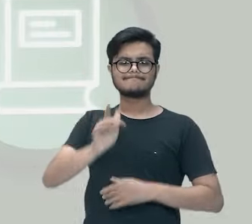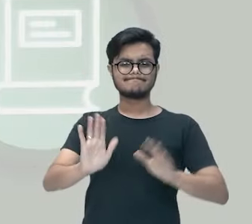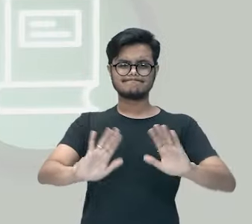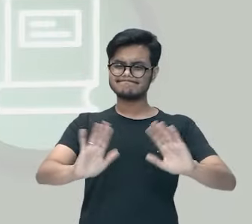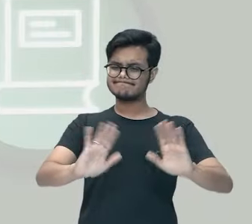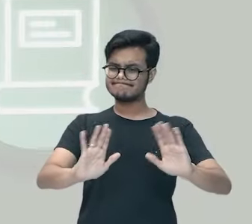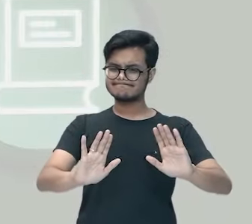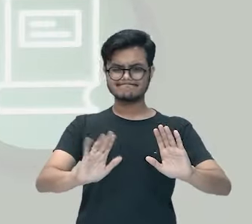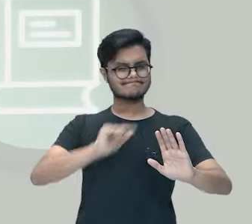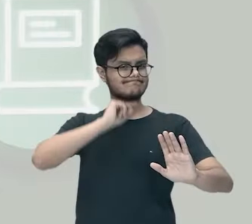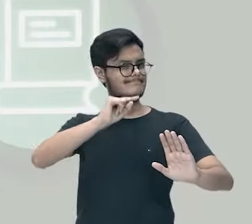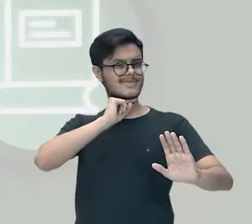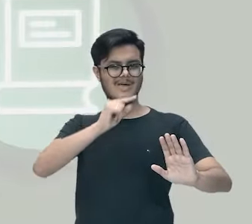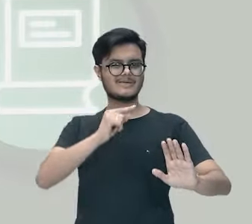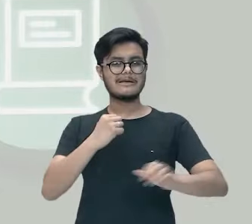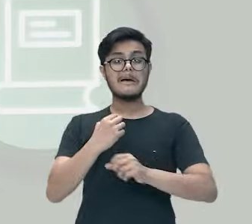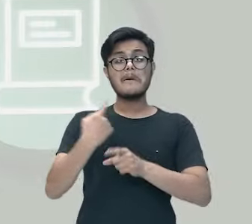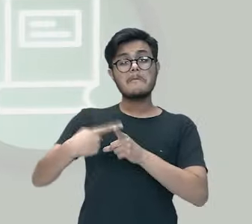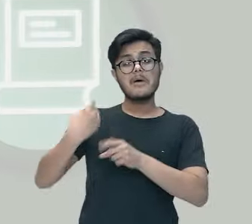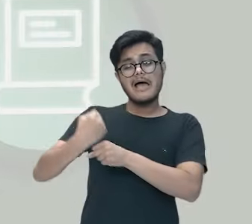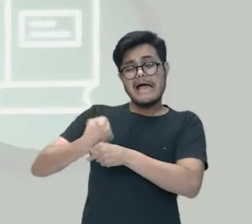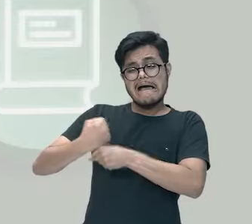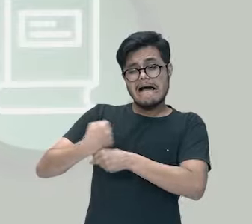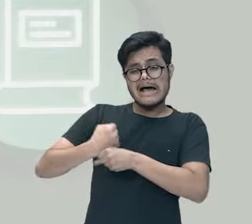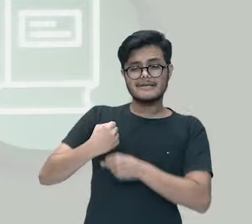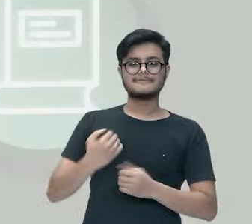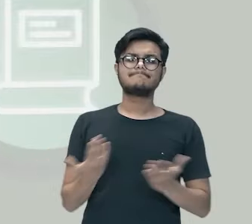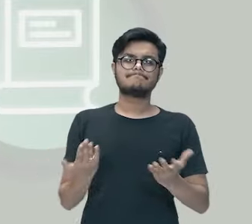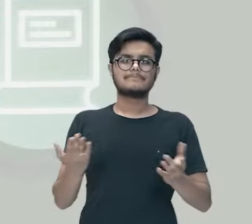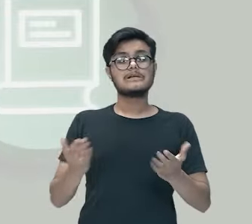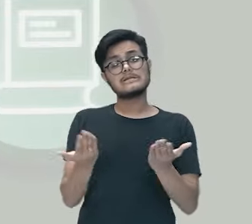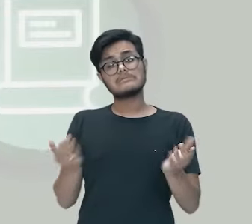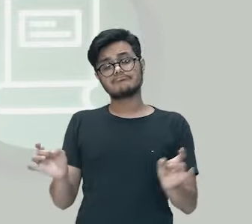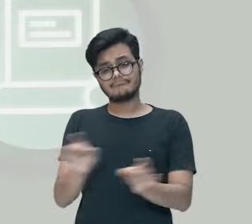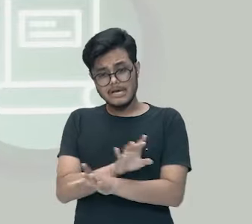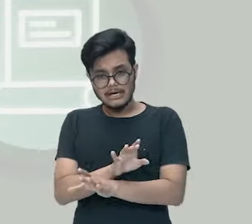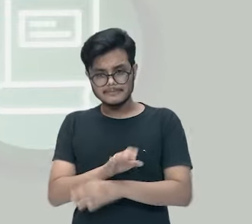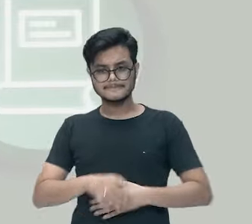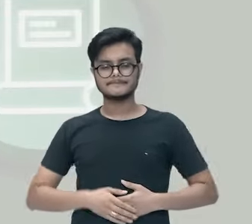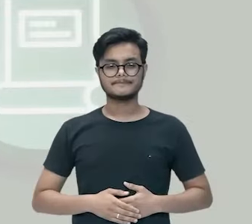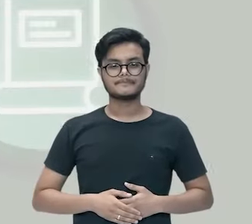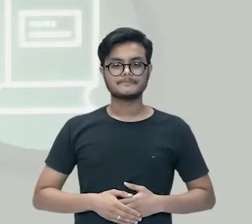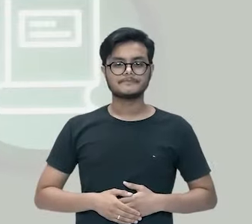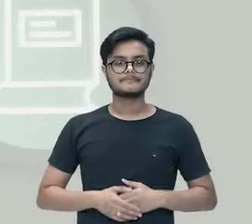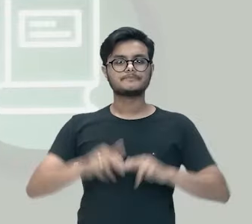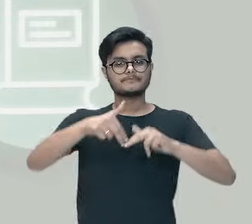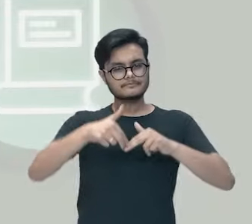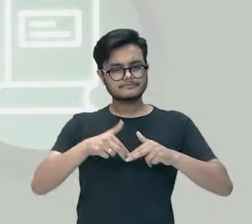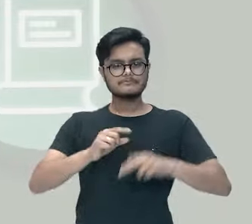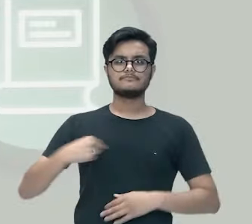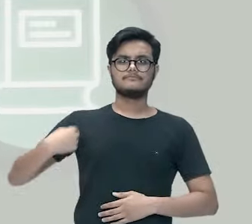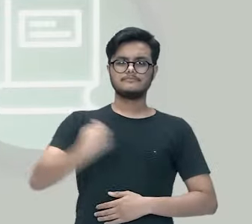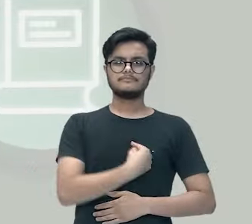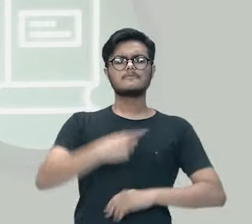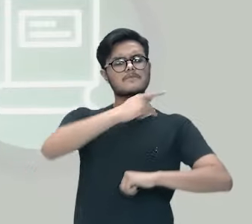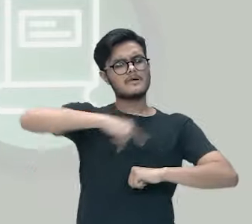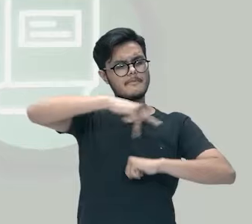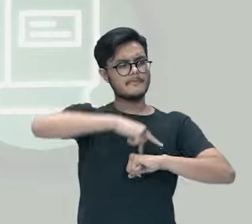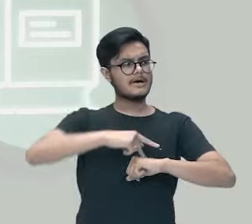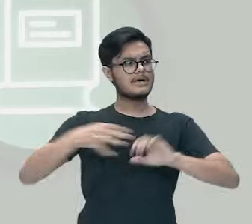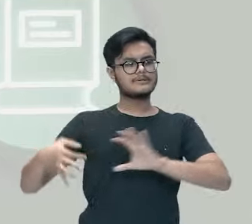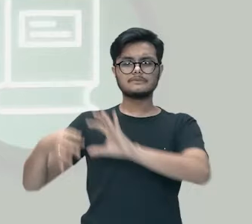tendo petróleo, né, para extrair. Então, é um recurso que vai acabar, tá? Por isso que é o ideal, né, que os países,